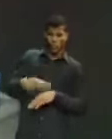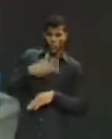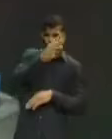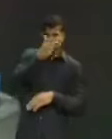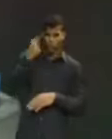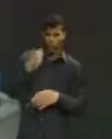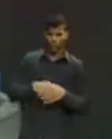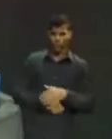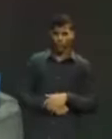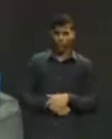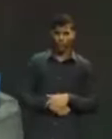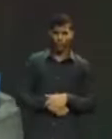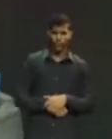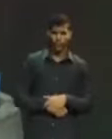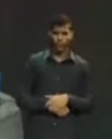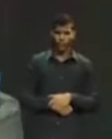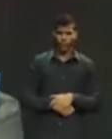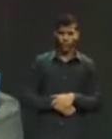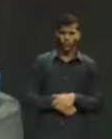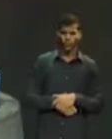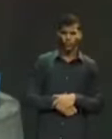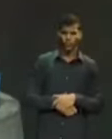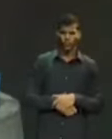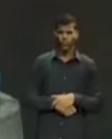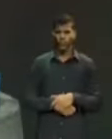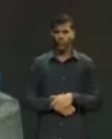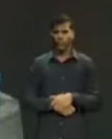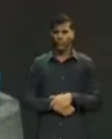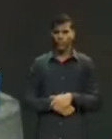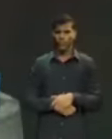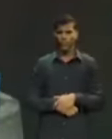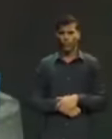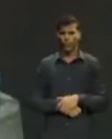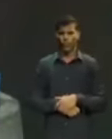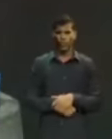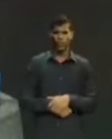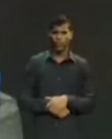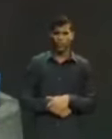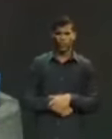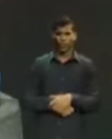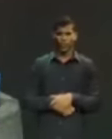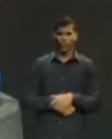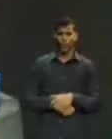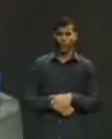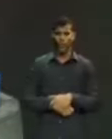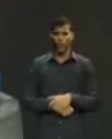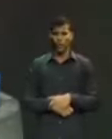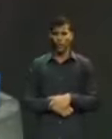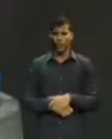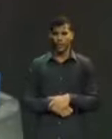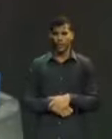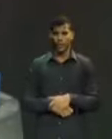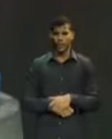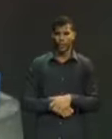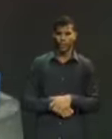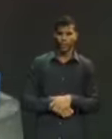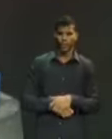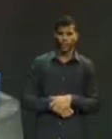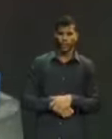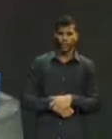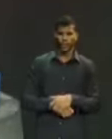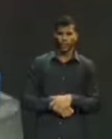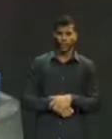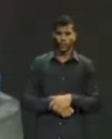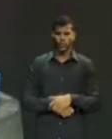especial no Fundo das Nações Unidas para a Infância, o nosso agradecimento. Aqui eu queria